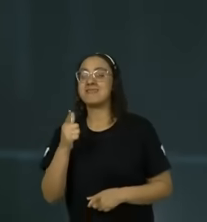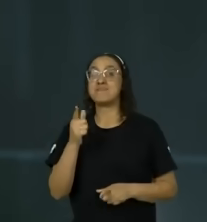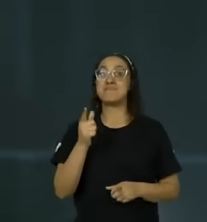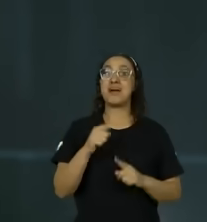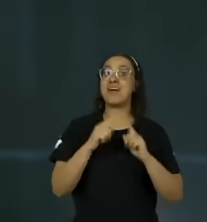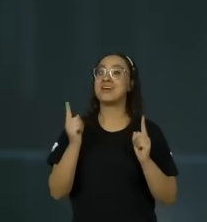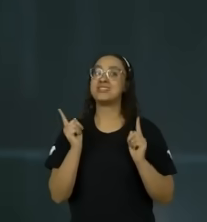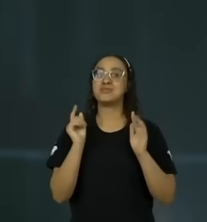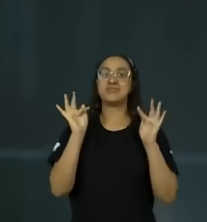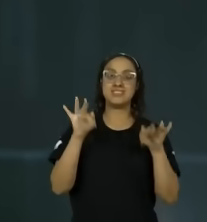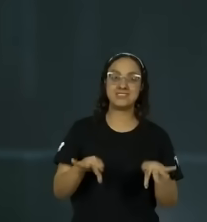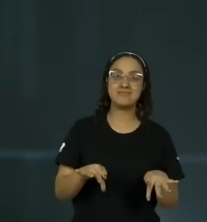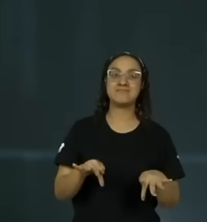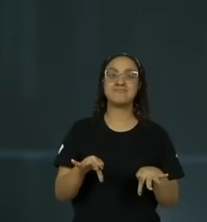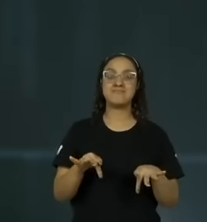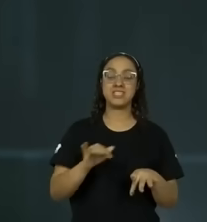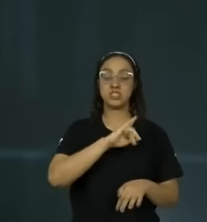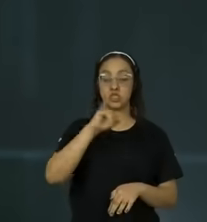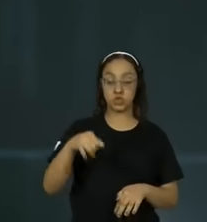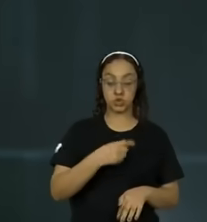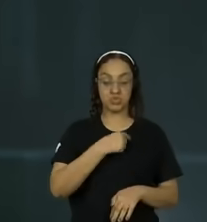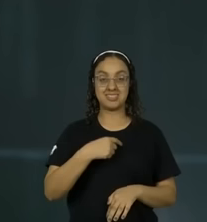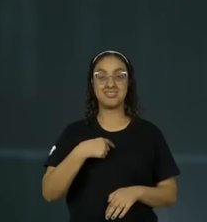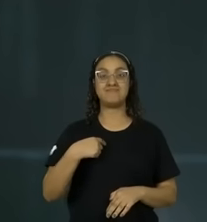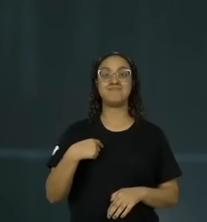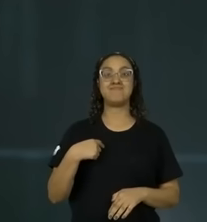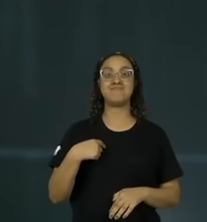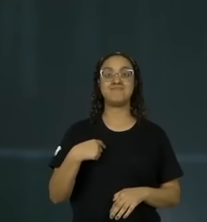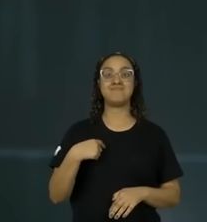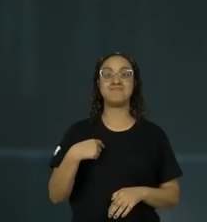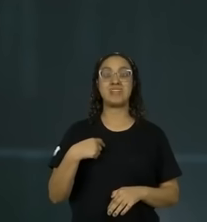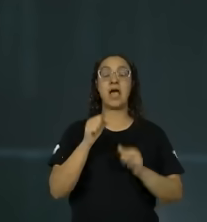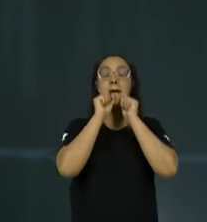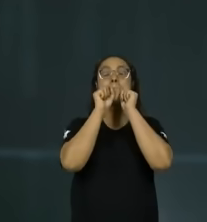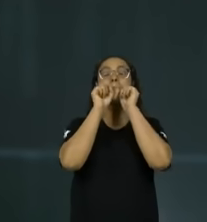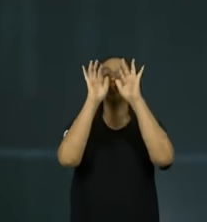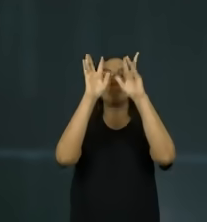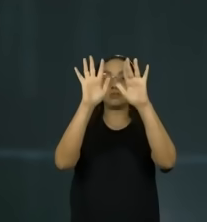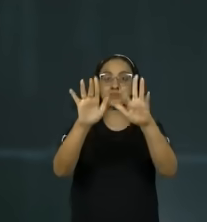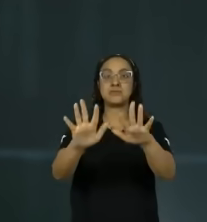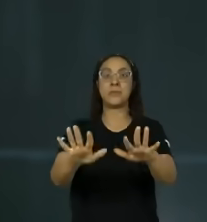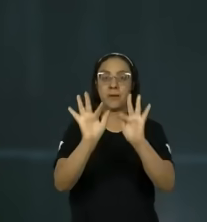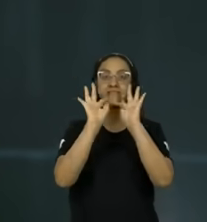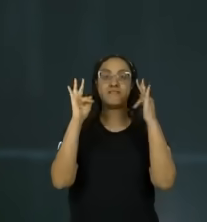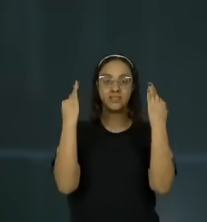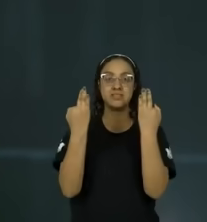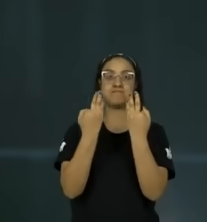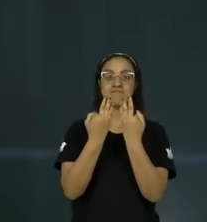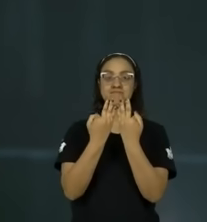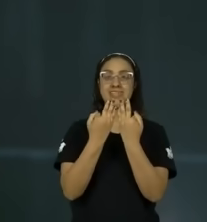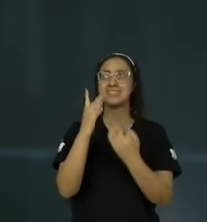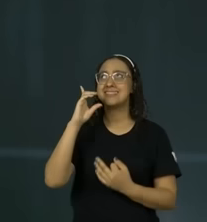no final José floresceu. Esta palavra de hoje, Deus falou